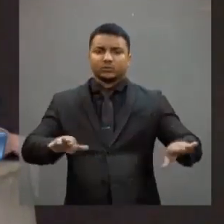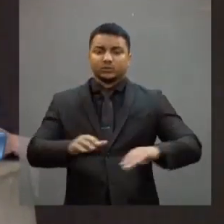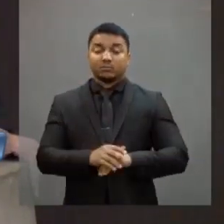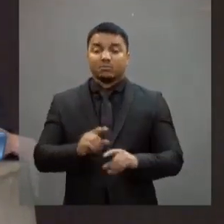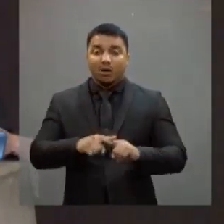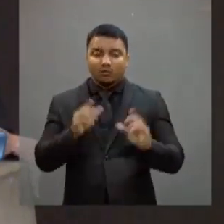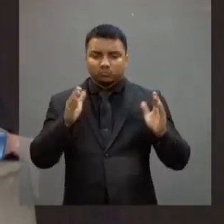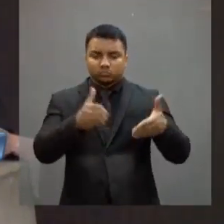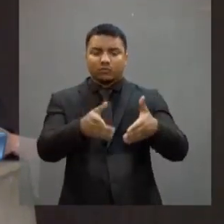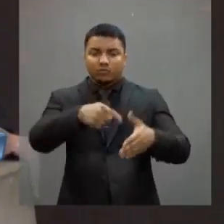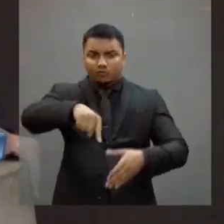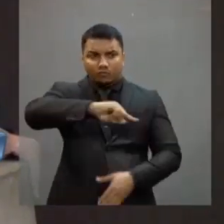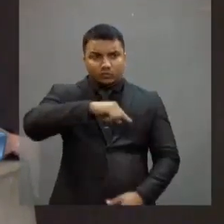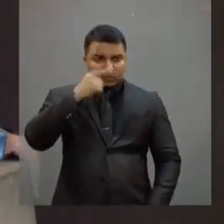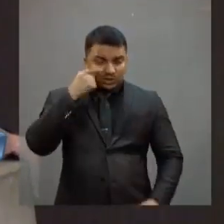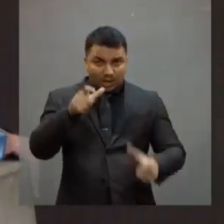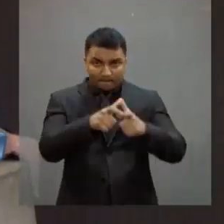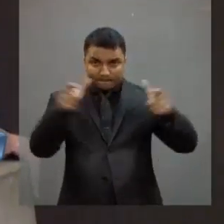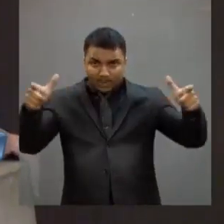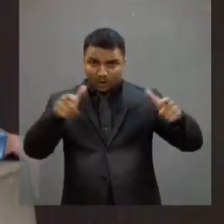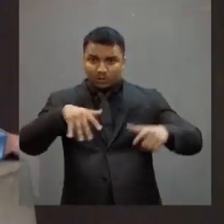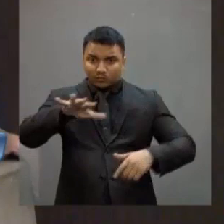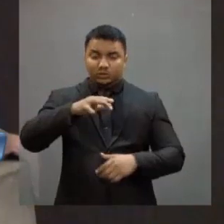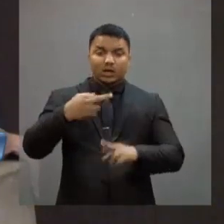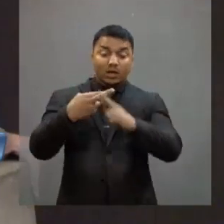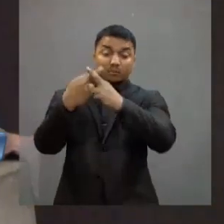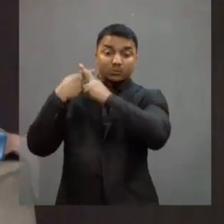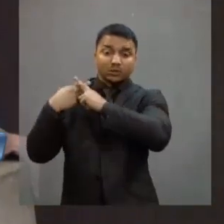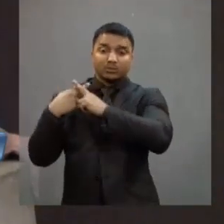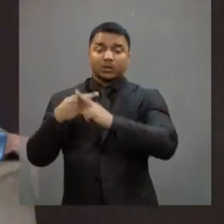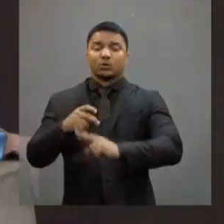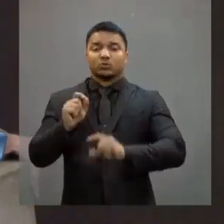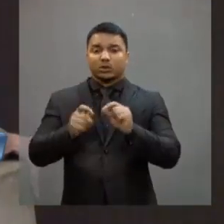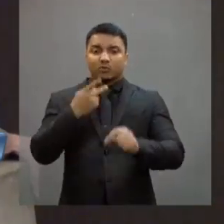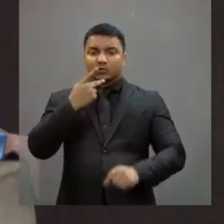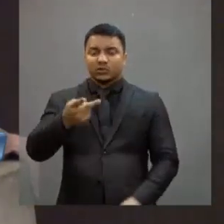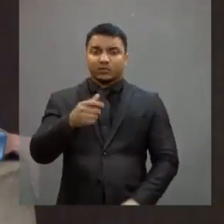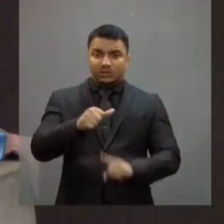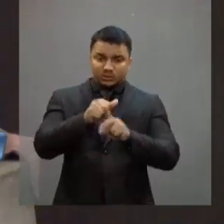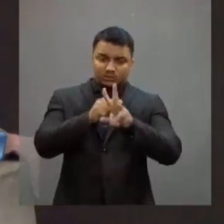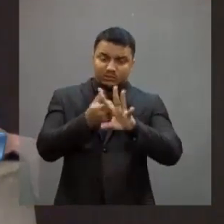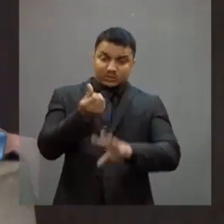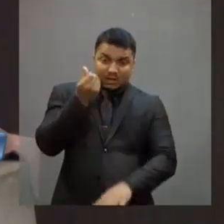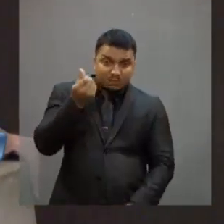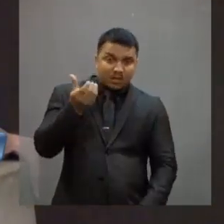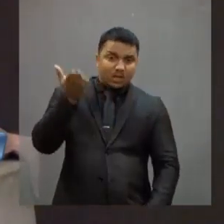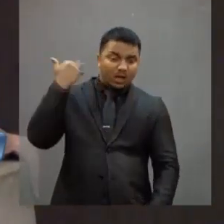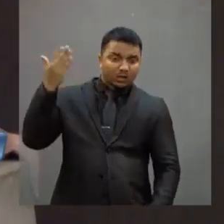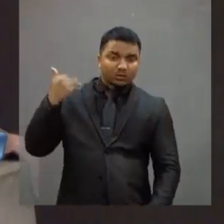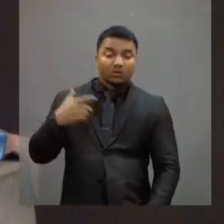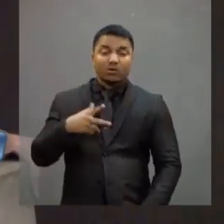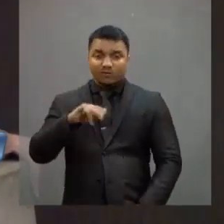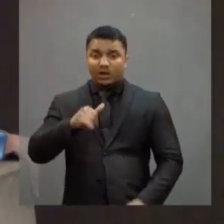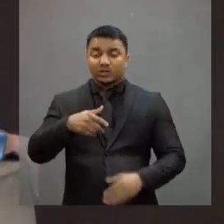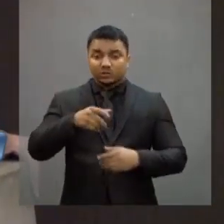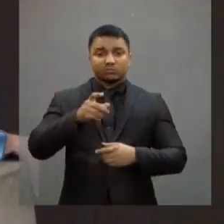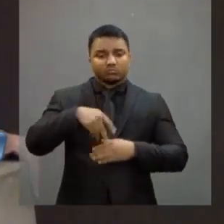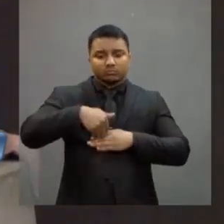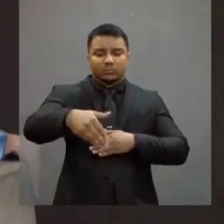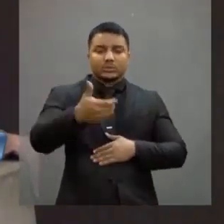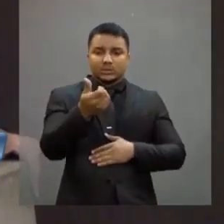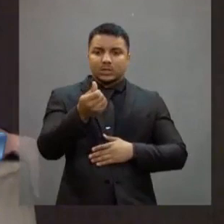para vocês que são da maioria. Vocês têm uma responsabilidade muito grande pelo que vocês disseram há 6 meses atrás e pelo que vocês dirão daqui a 6